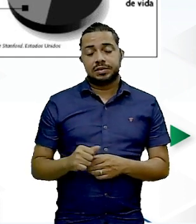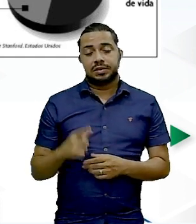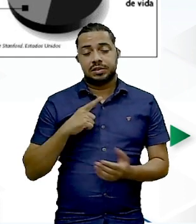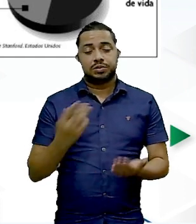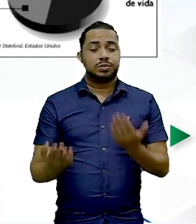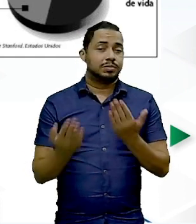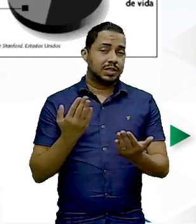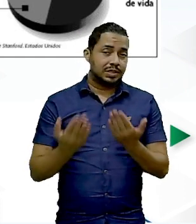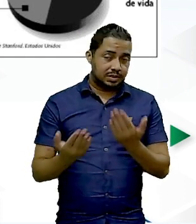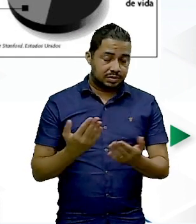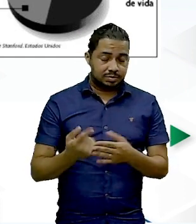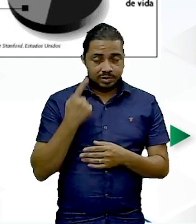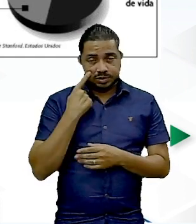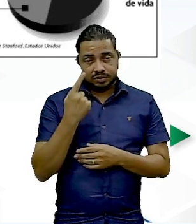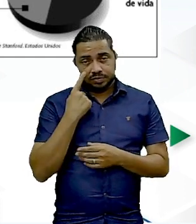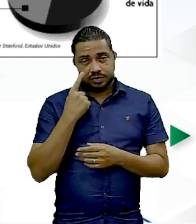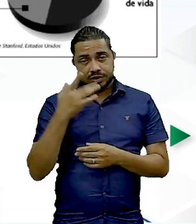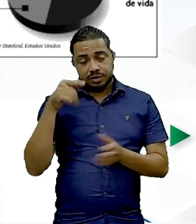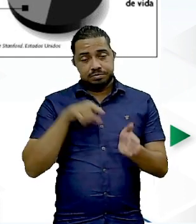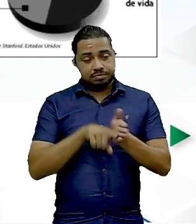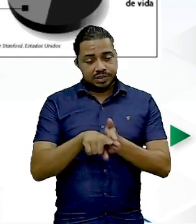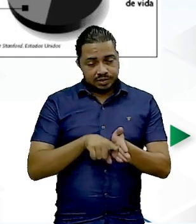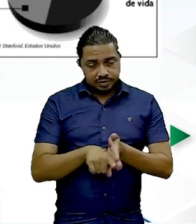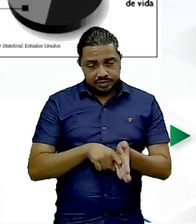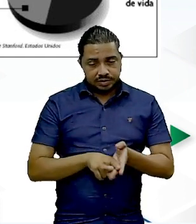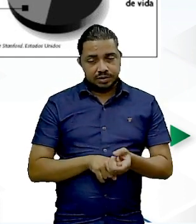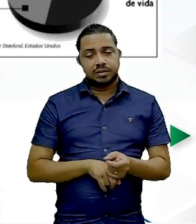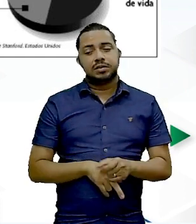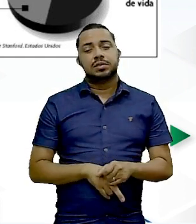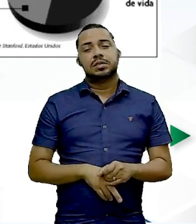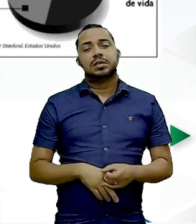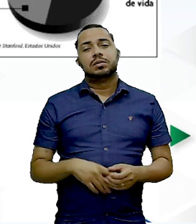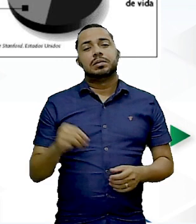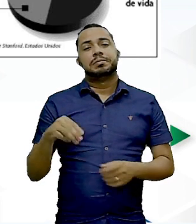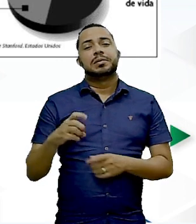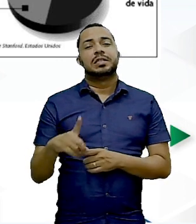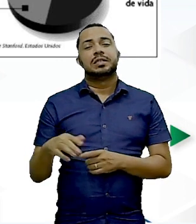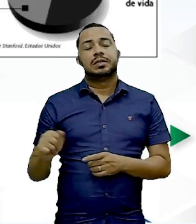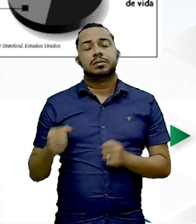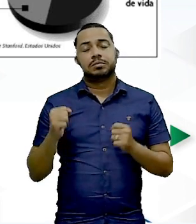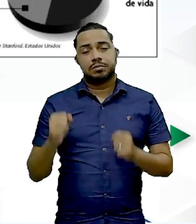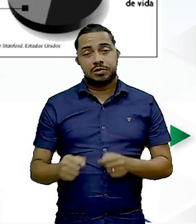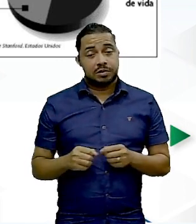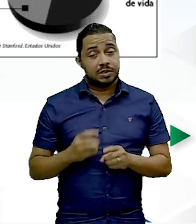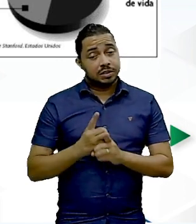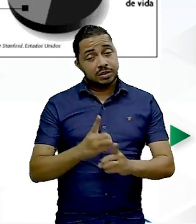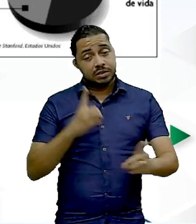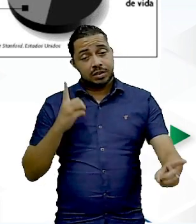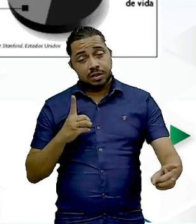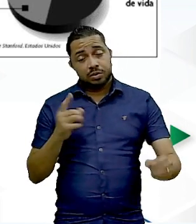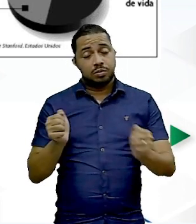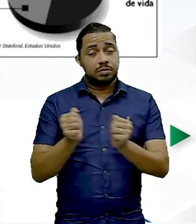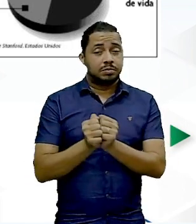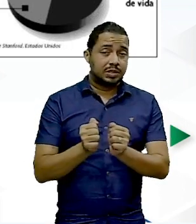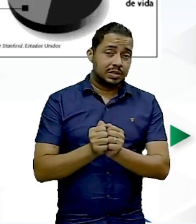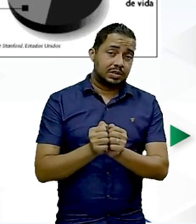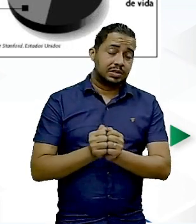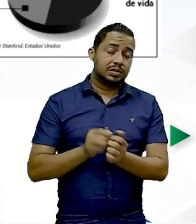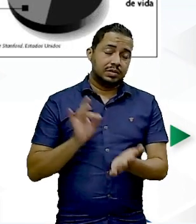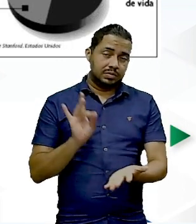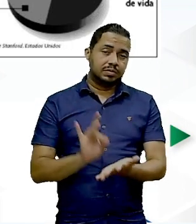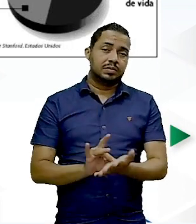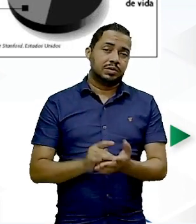comparativo, para você ver que a pesquisa, normalmente com a média, ela pode distanciar ou se aproximar da